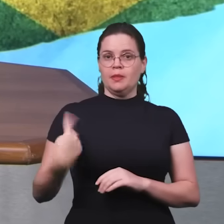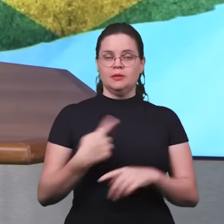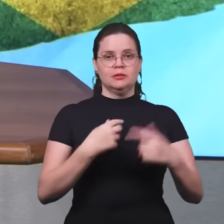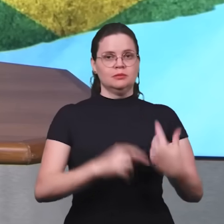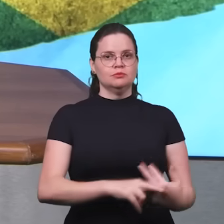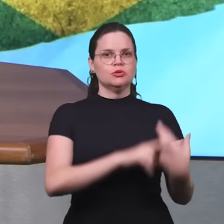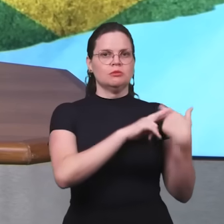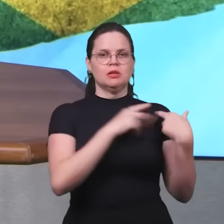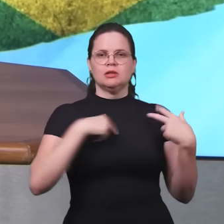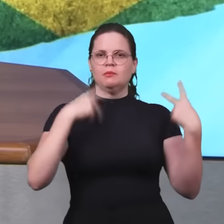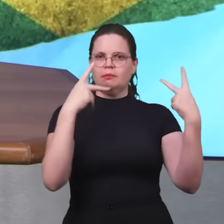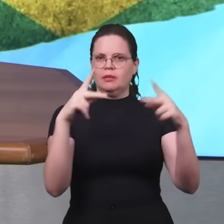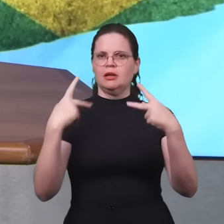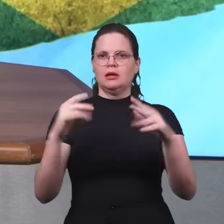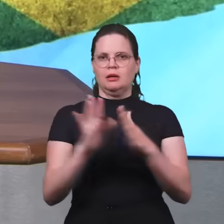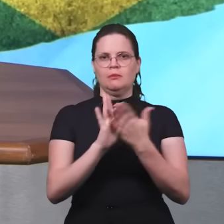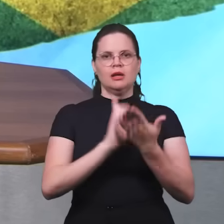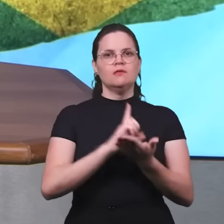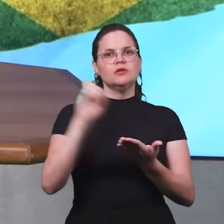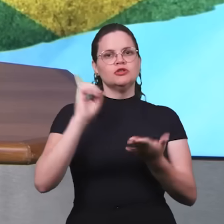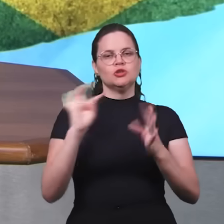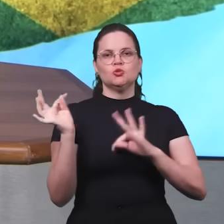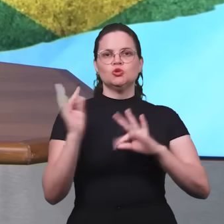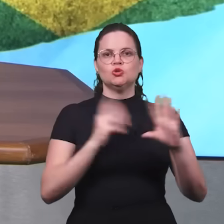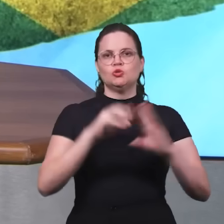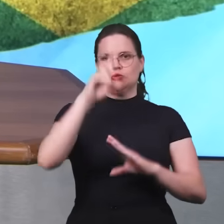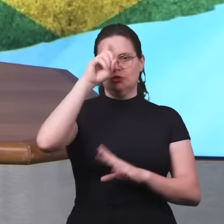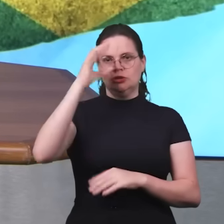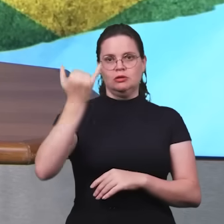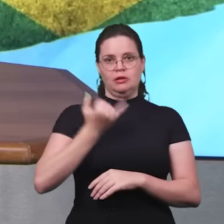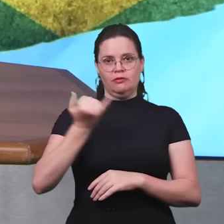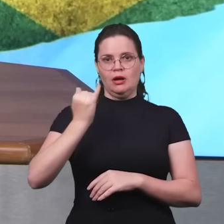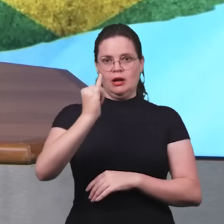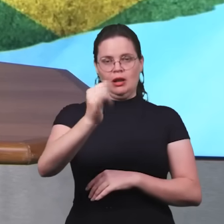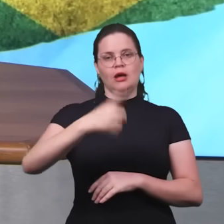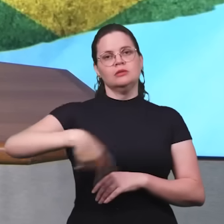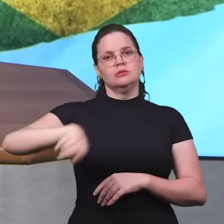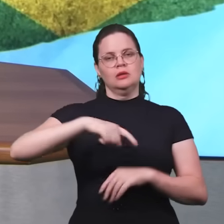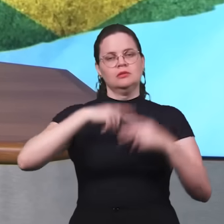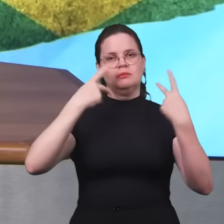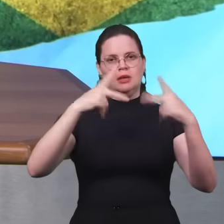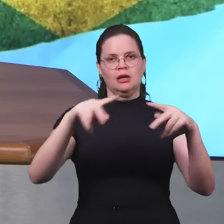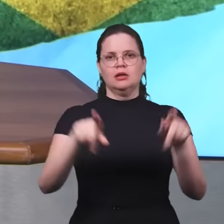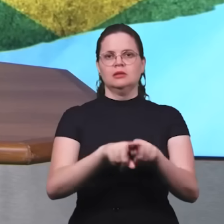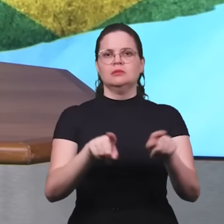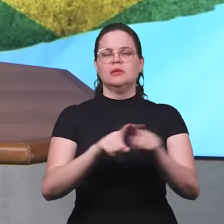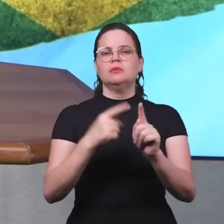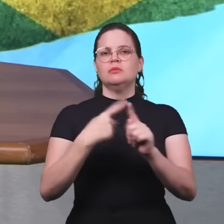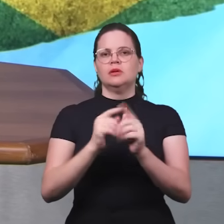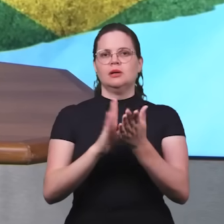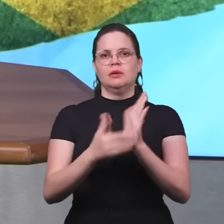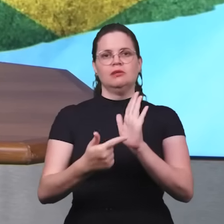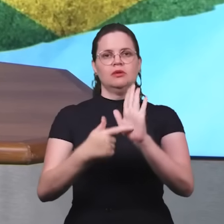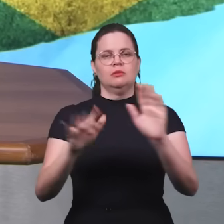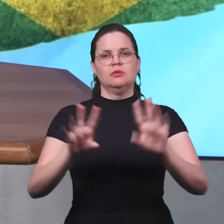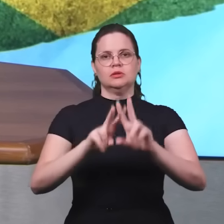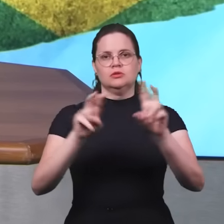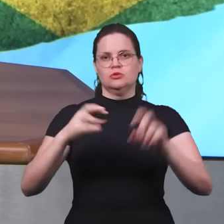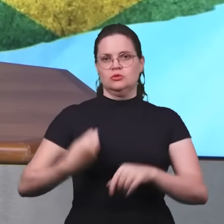nosso dever semear a palavra, daquilo que Deus tem para o homem, que é a palavra vida, a palavra de vida